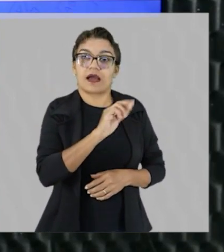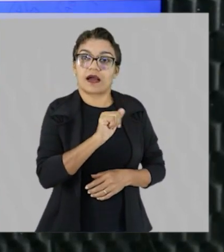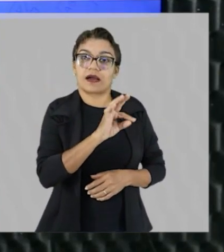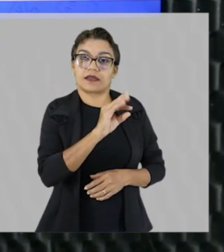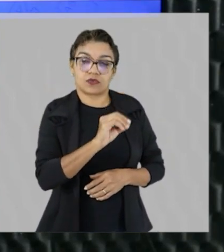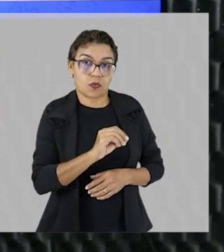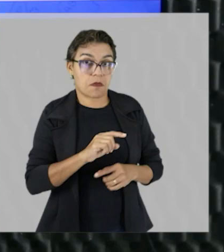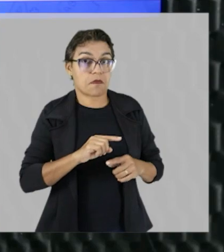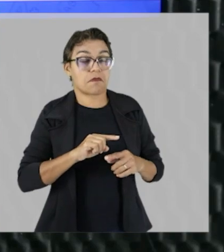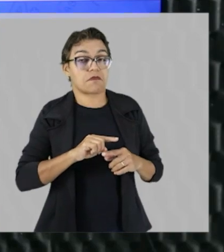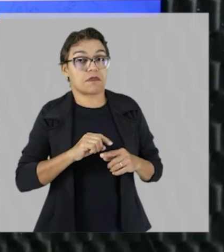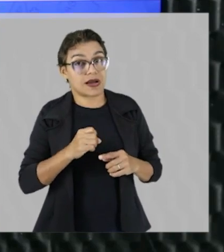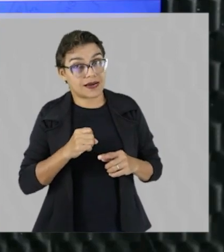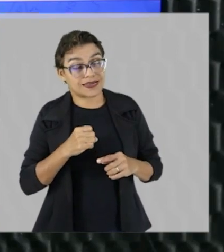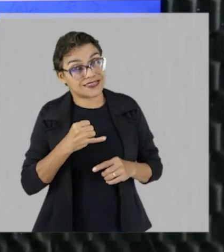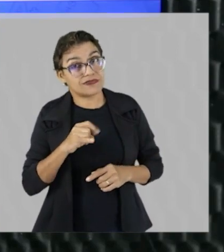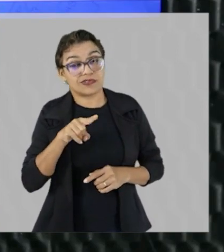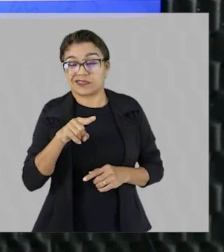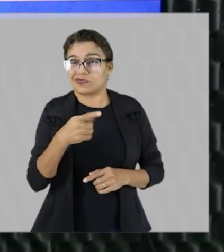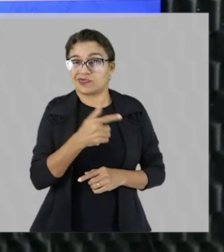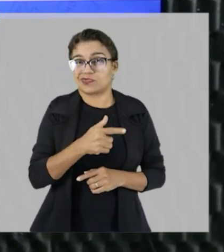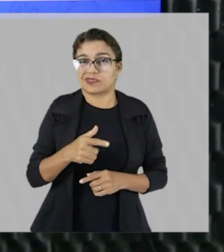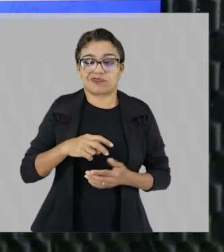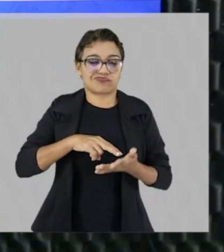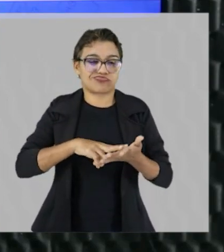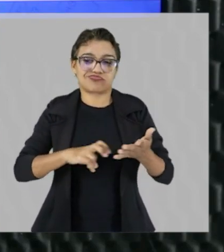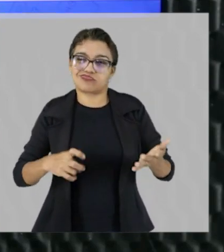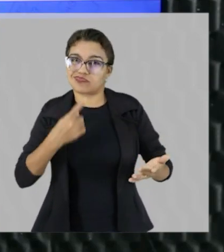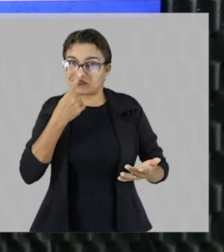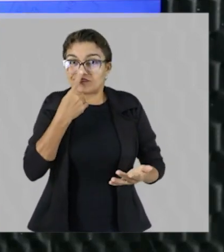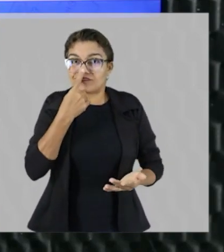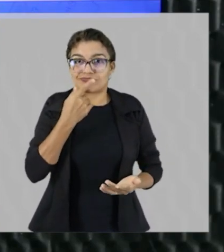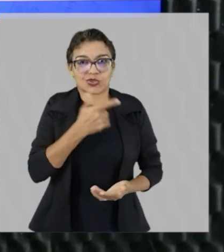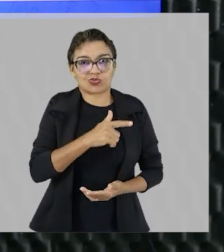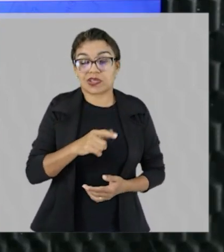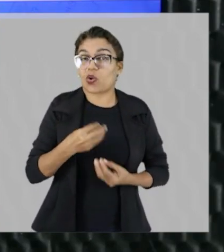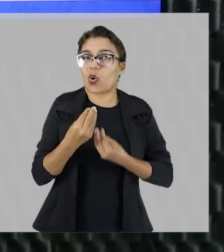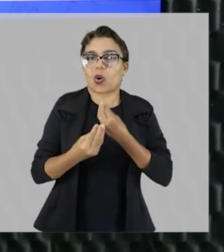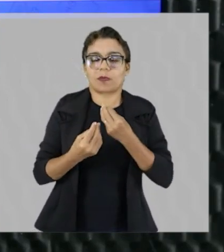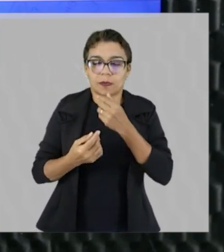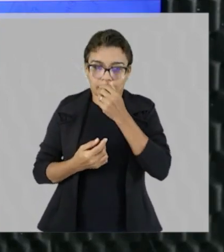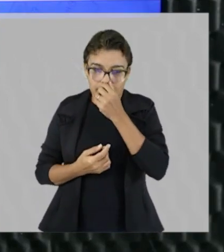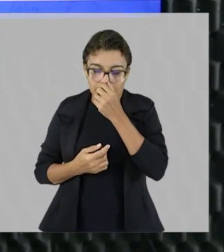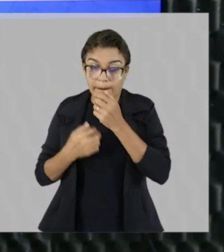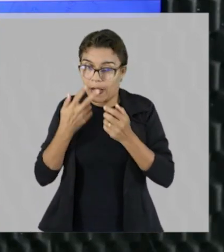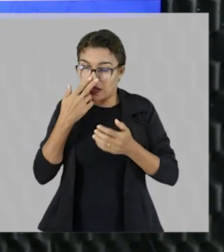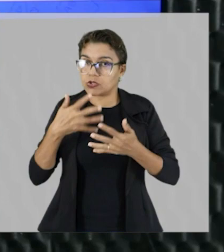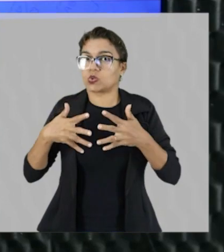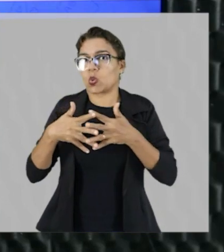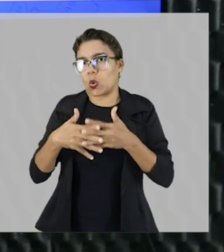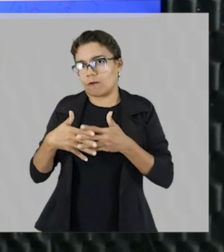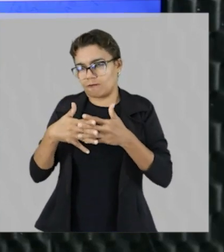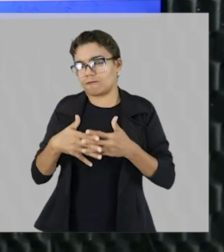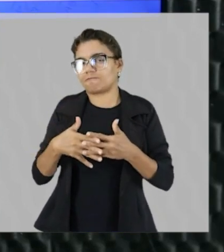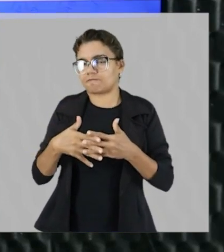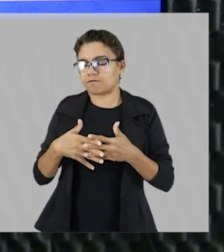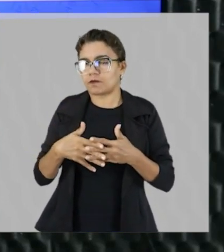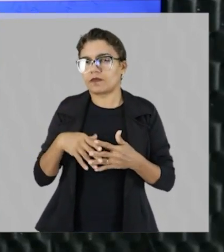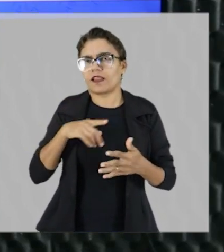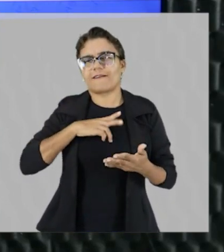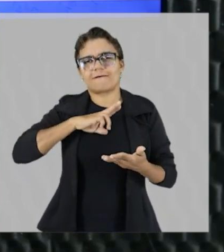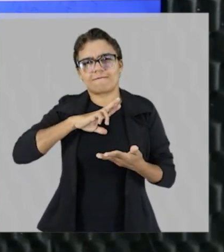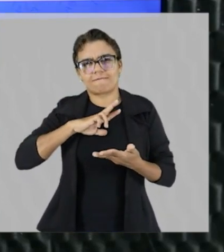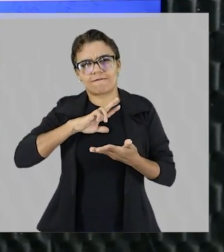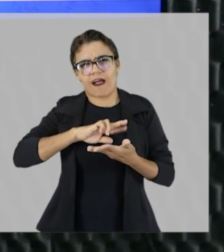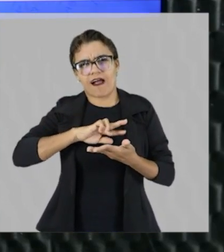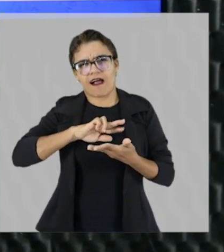de vocabulário, você acaba se confundindo. E aí eu só citei 2 exemplos mais comuns, mas existem